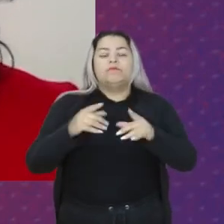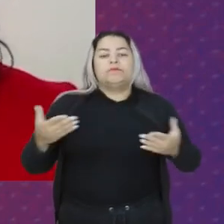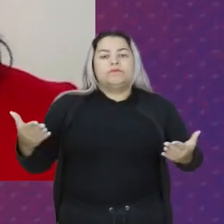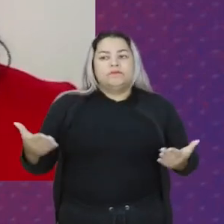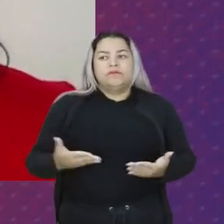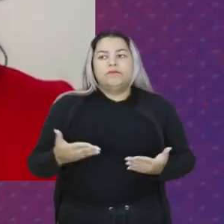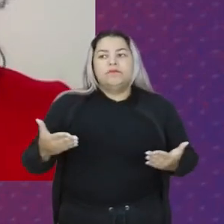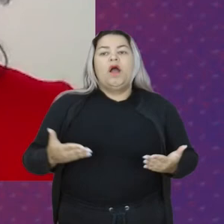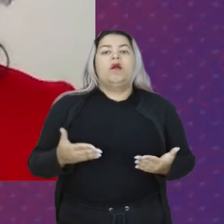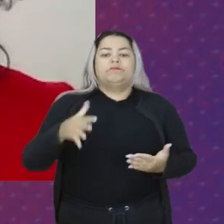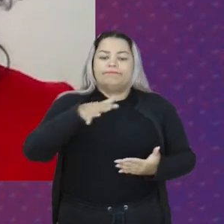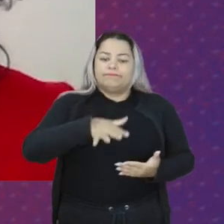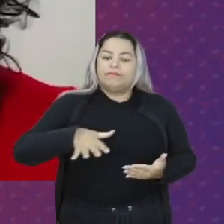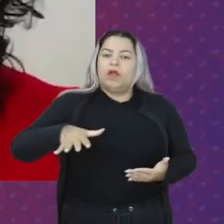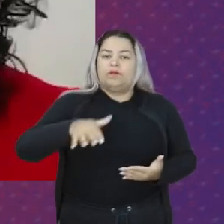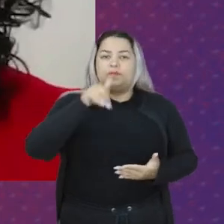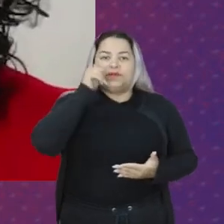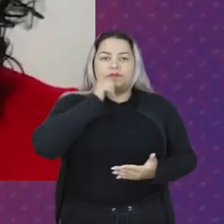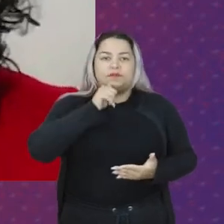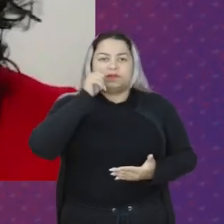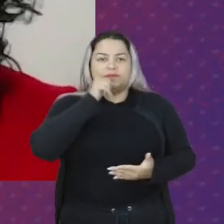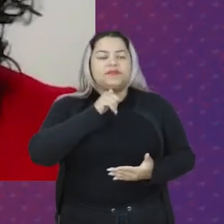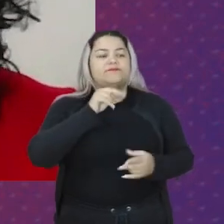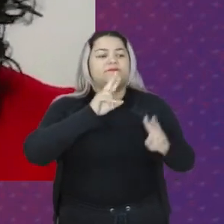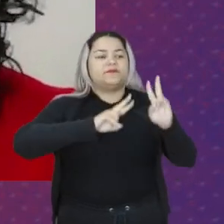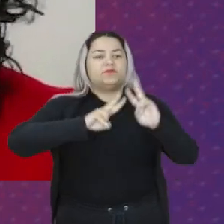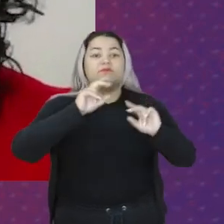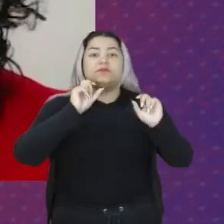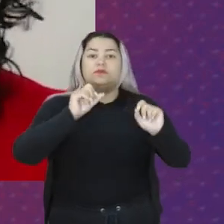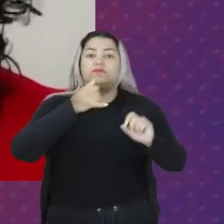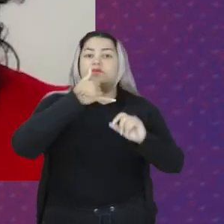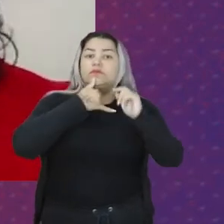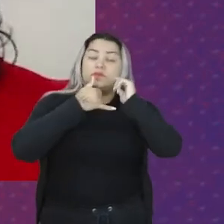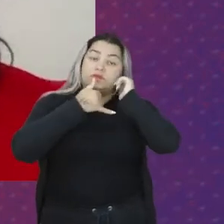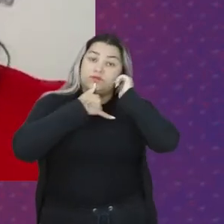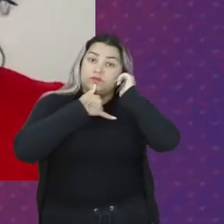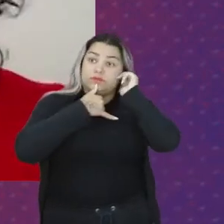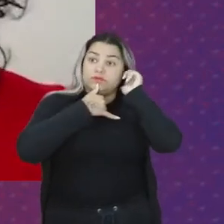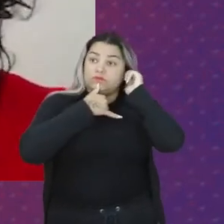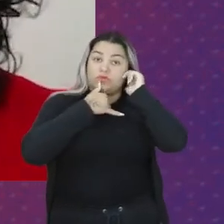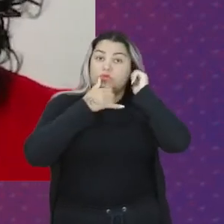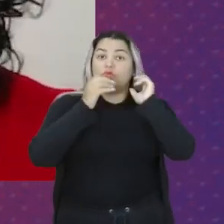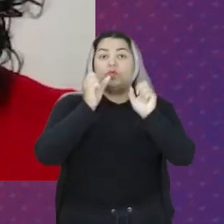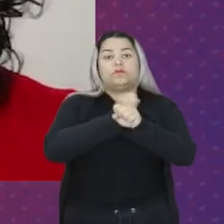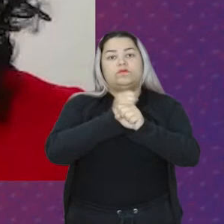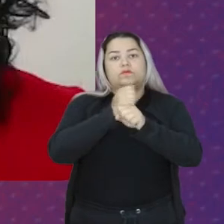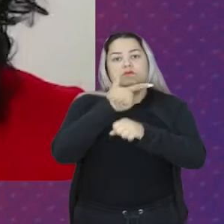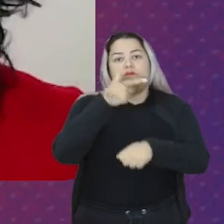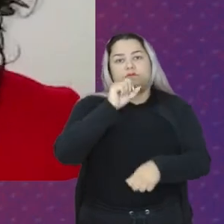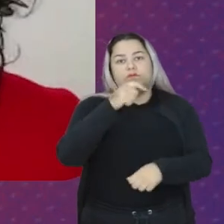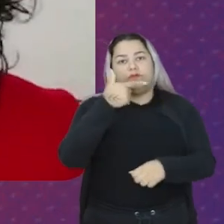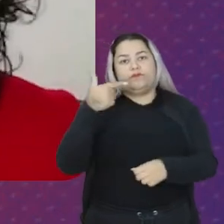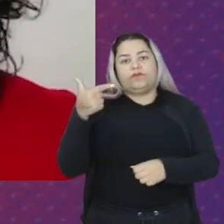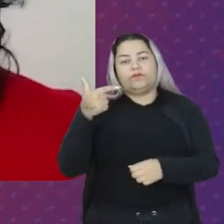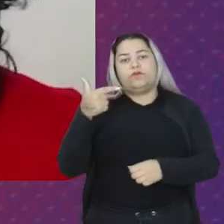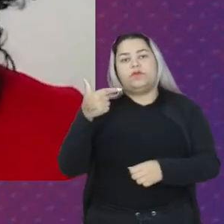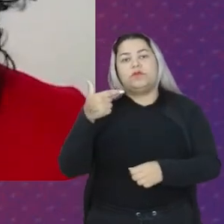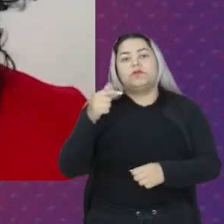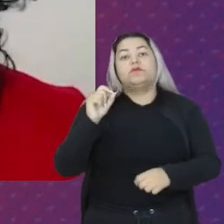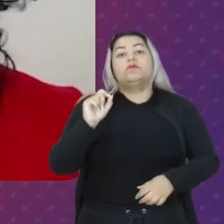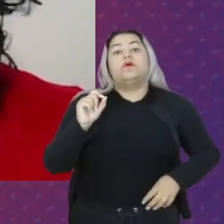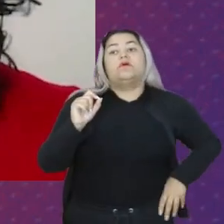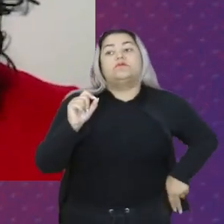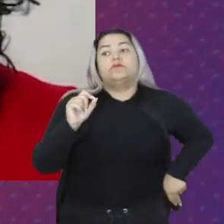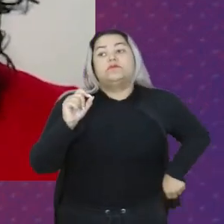recentemente, nós, mulheres, também nos deparamos com um triste recorde do ano de 2022, quando